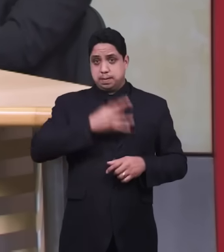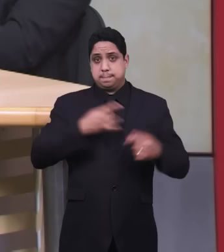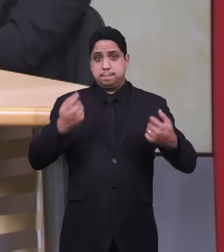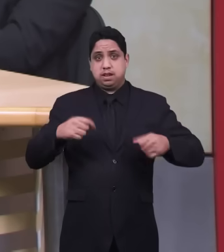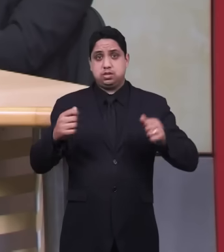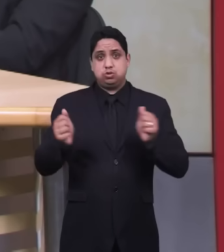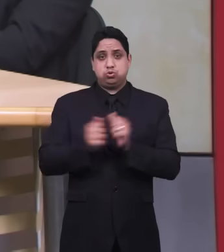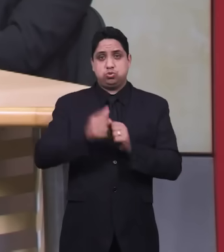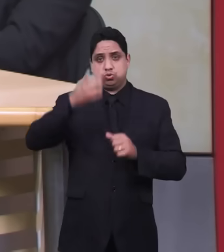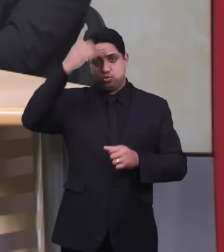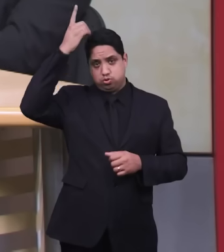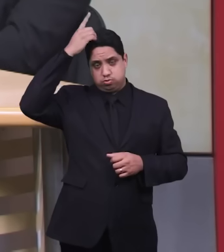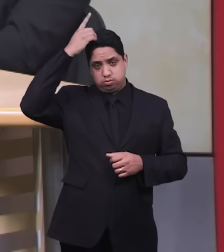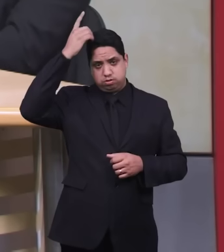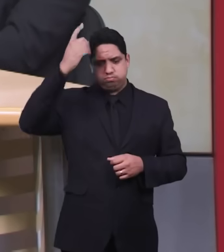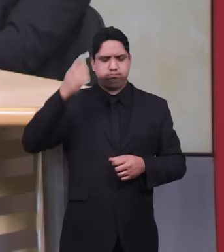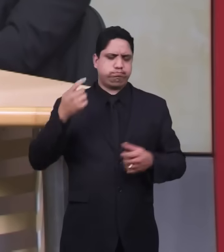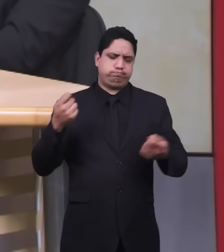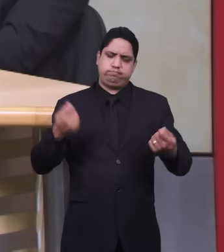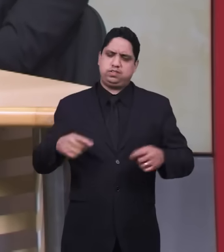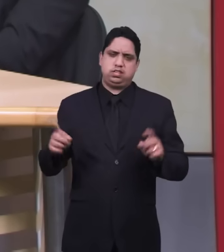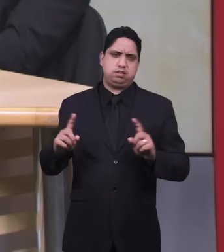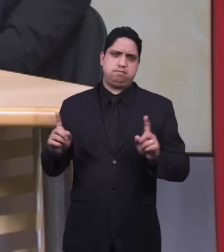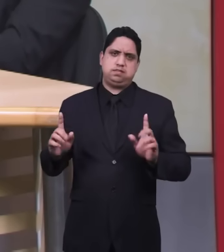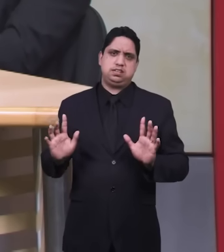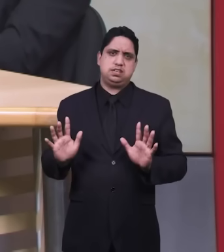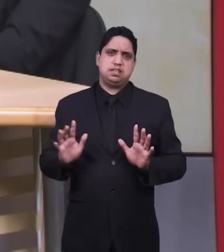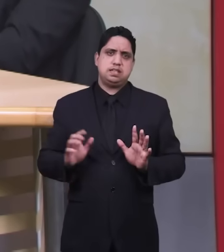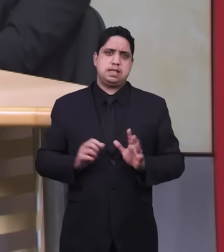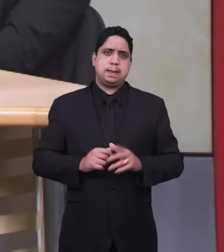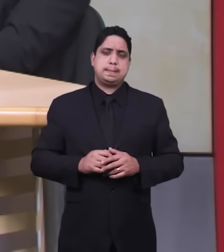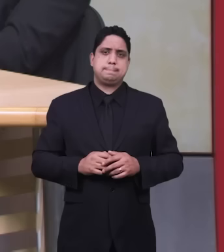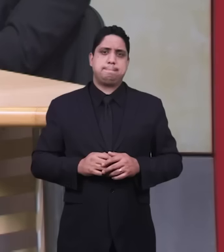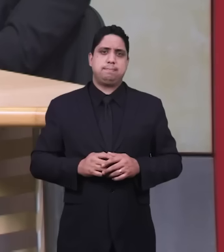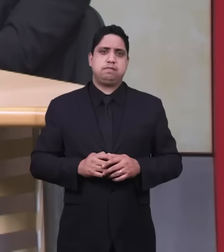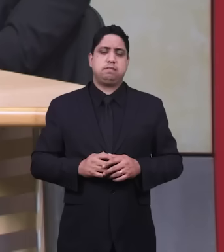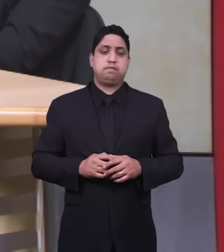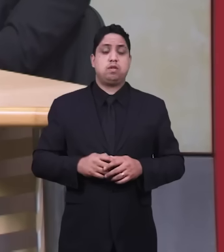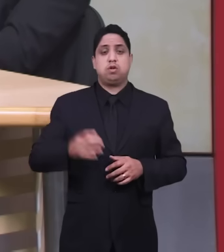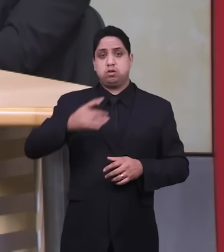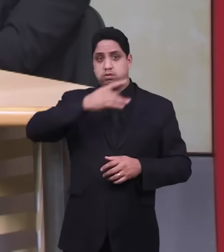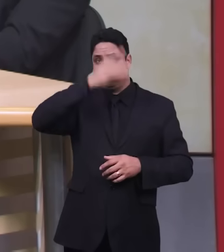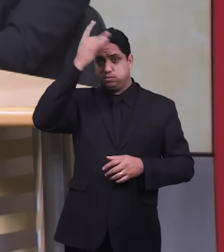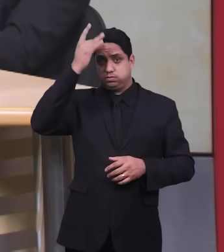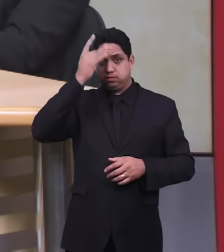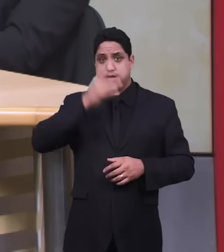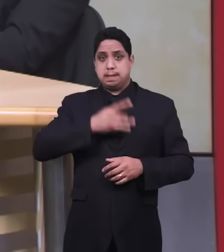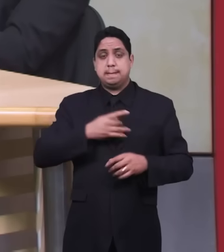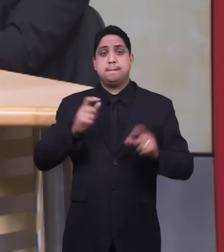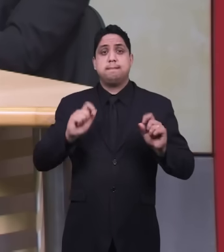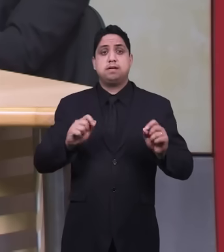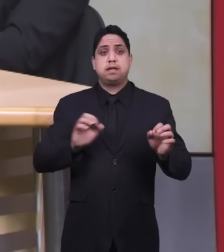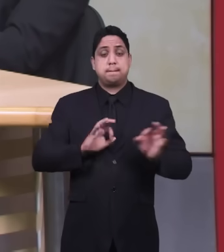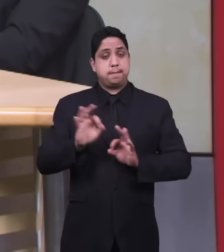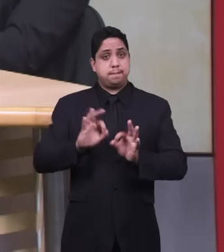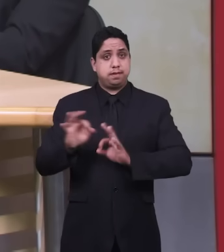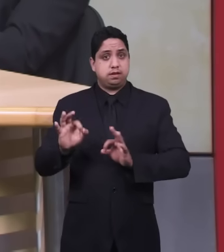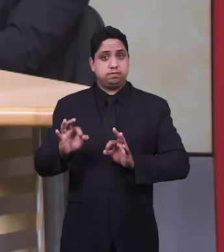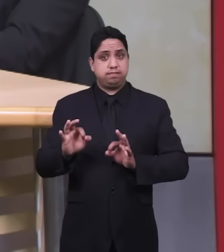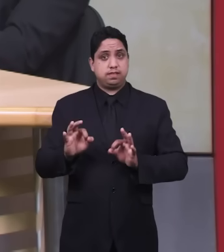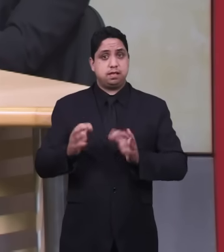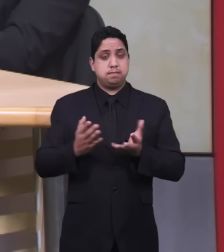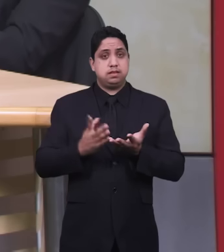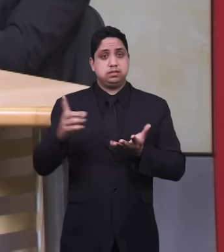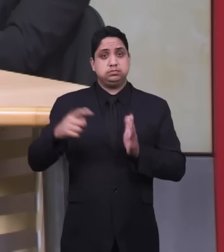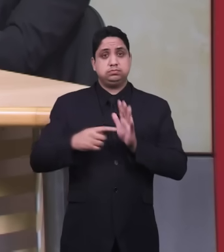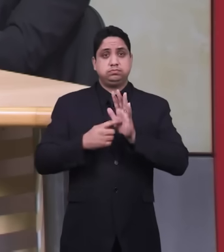espirituais? Não necessariamente precisa. O batismo com o Espírito Santo, ele te prepara, o Senhor é como diz